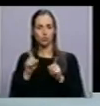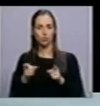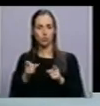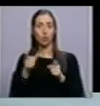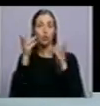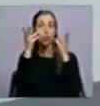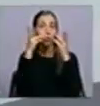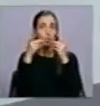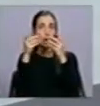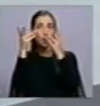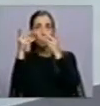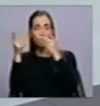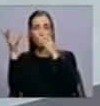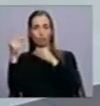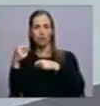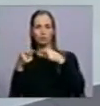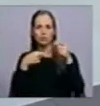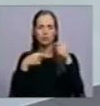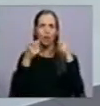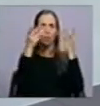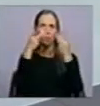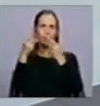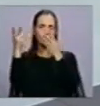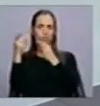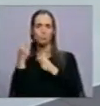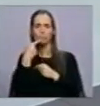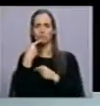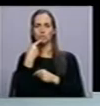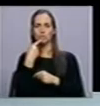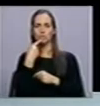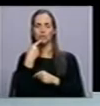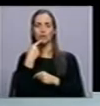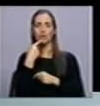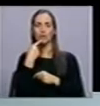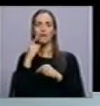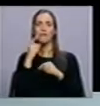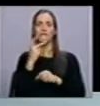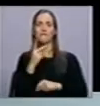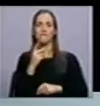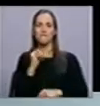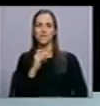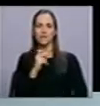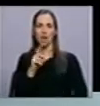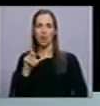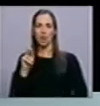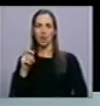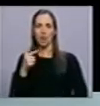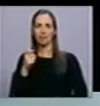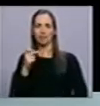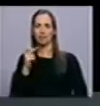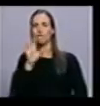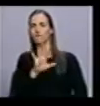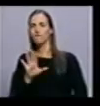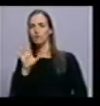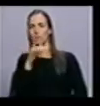estrelas. E contaram estrelas para tentar perceber qual é que era a forma da nossa Via Láctea, até para tentar perceber a quantidade de